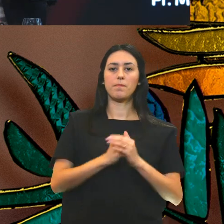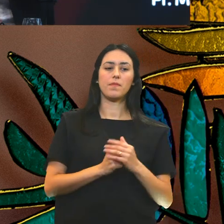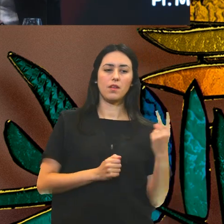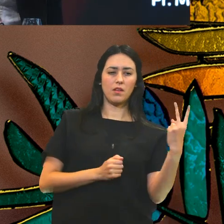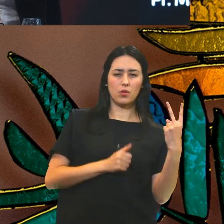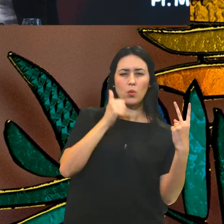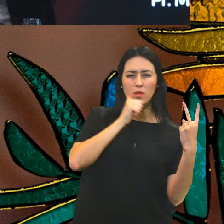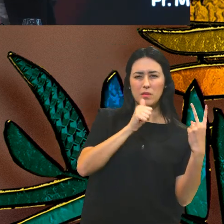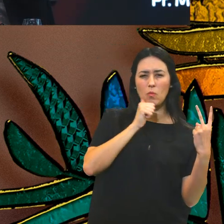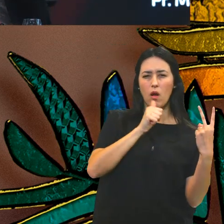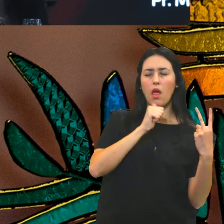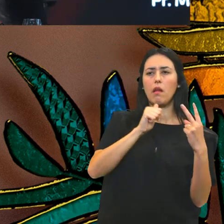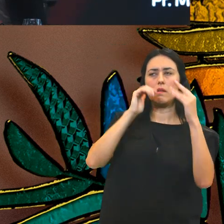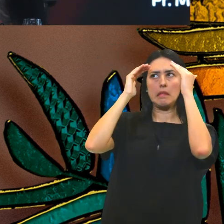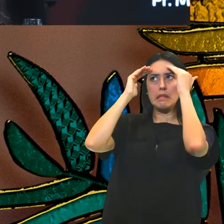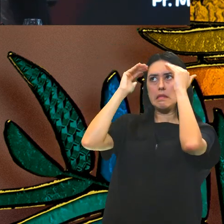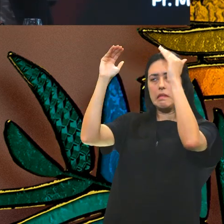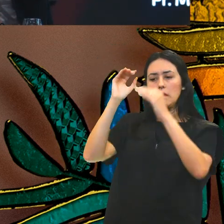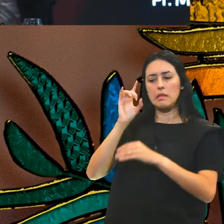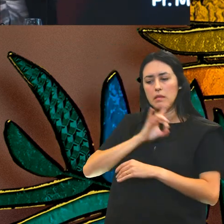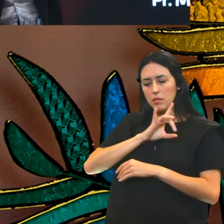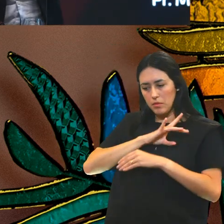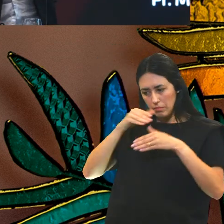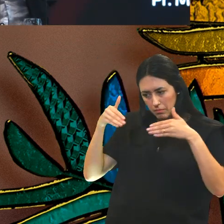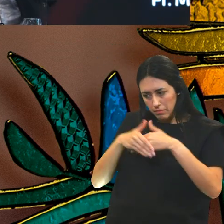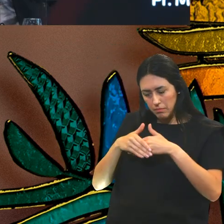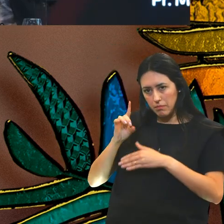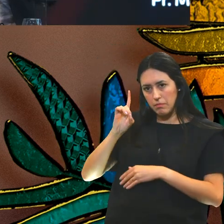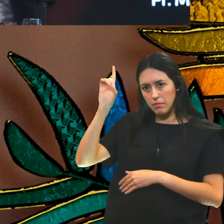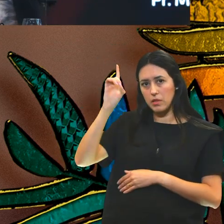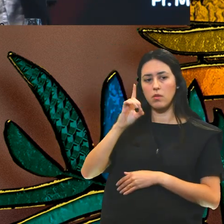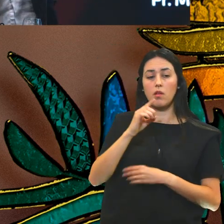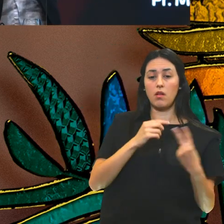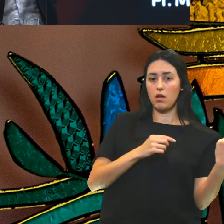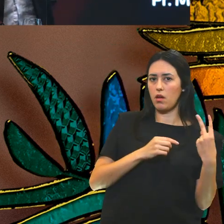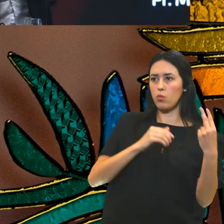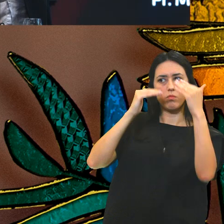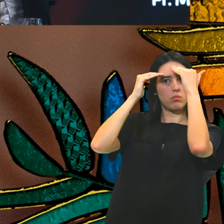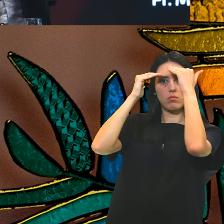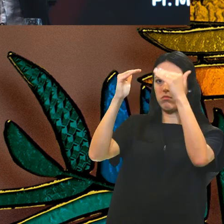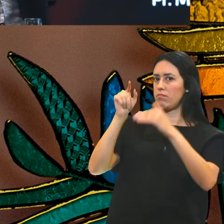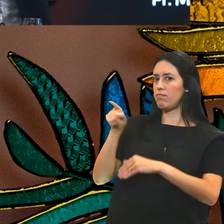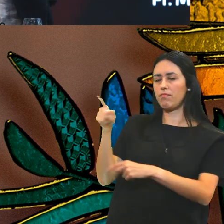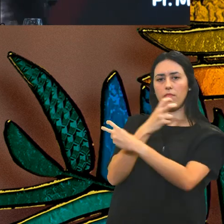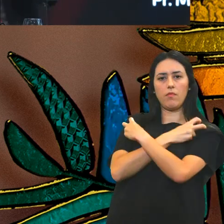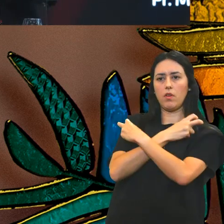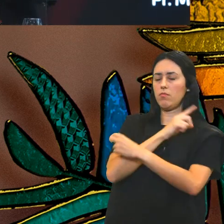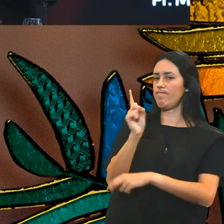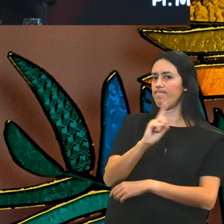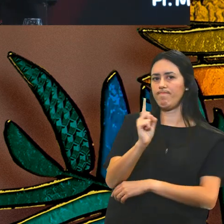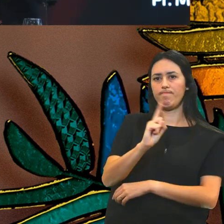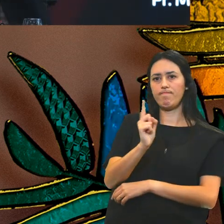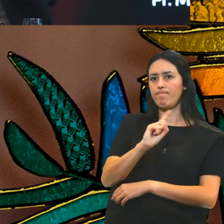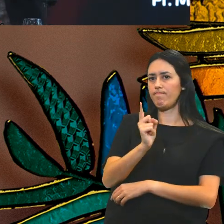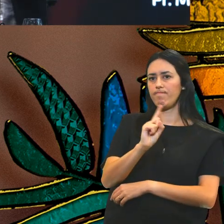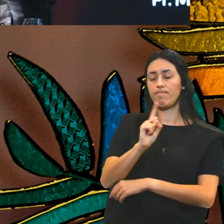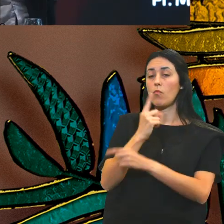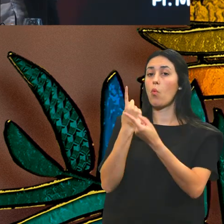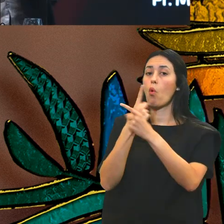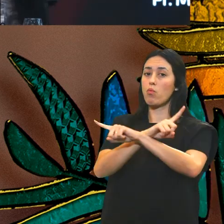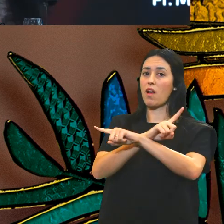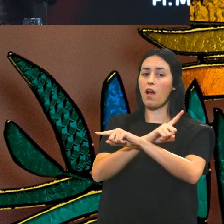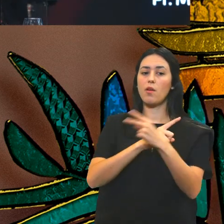temiam a Deus e não fizeram o que o rei do Egito havia mandado. Pelo contrário, deixaram que os